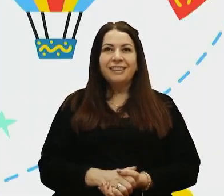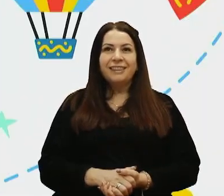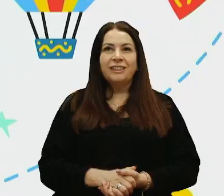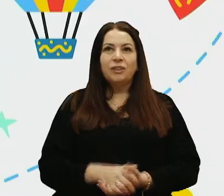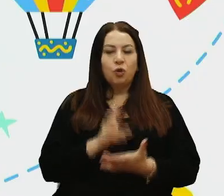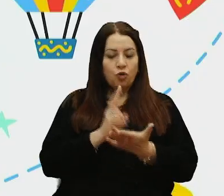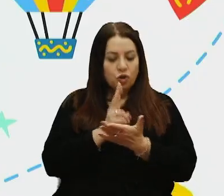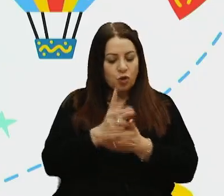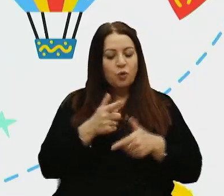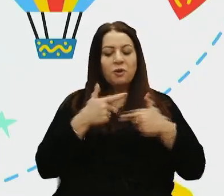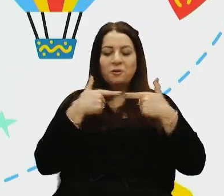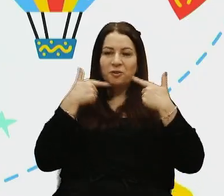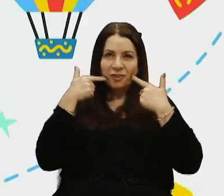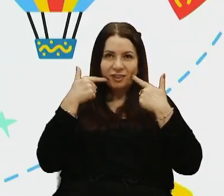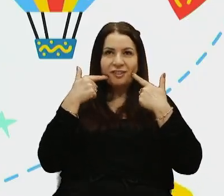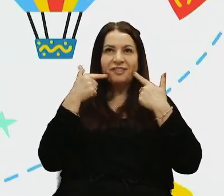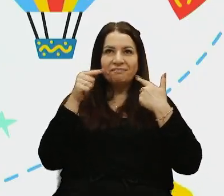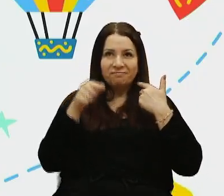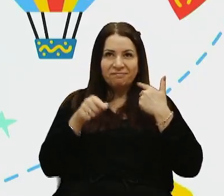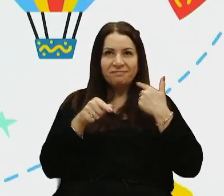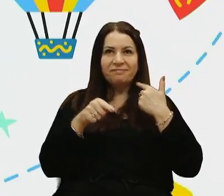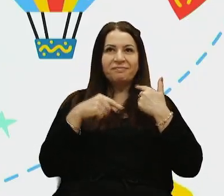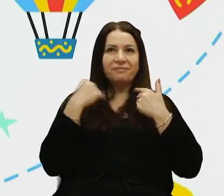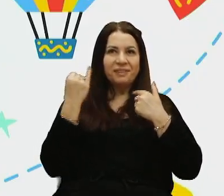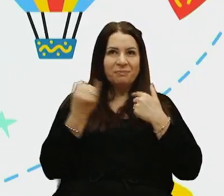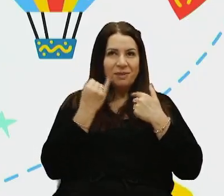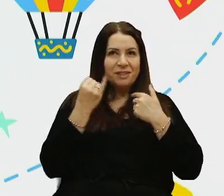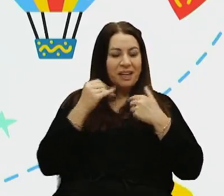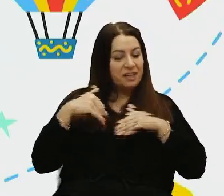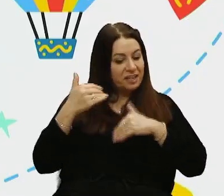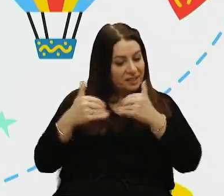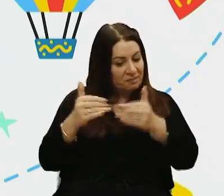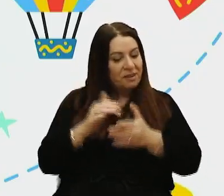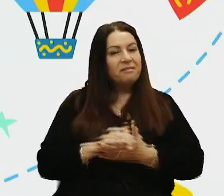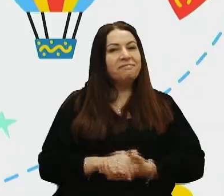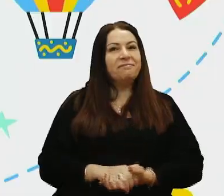Segue com esse sorriso, porque ele vai ser importante nessa caminhada.